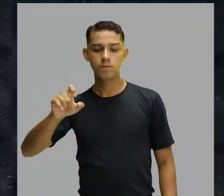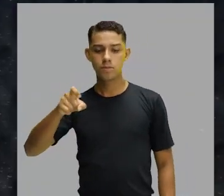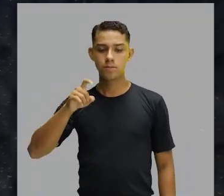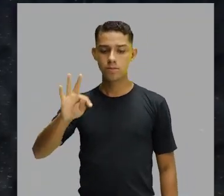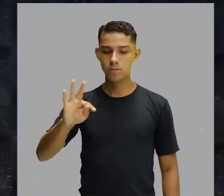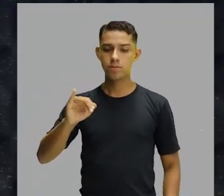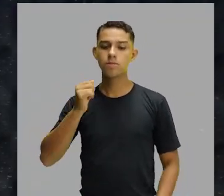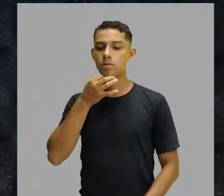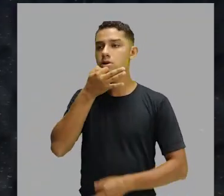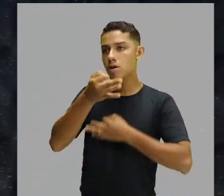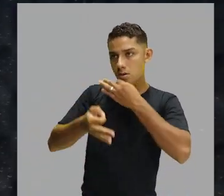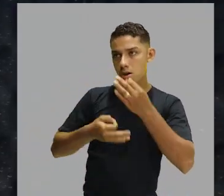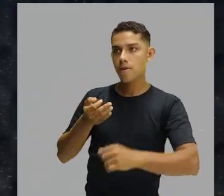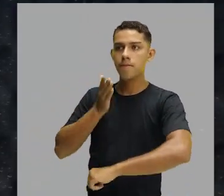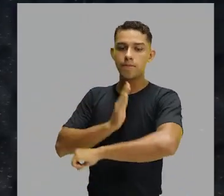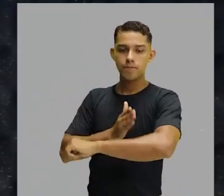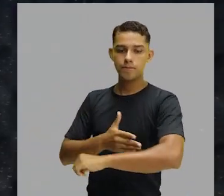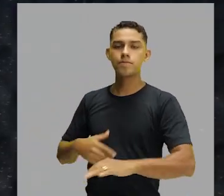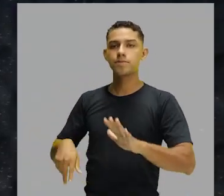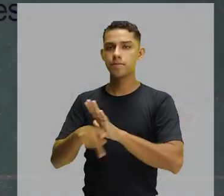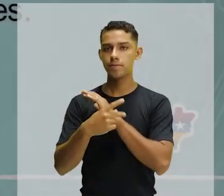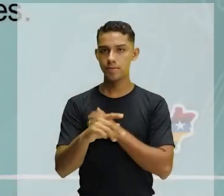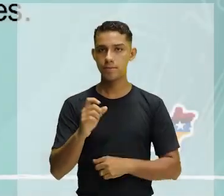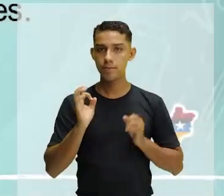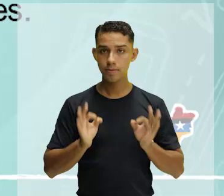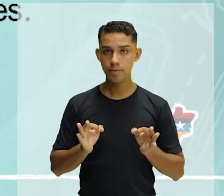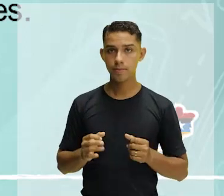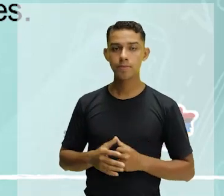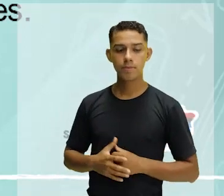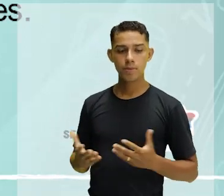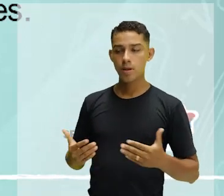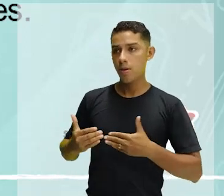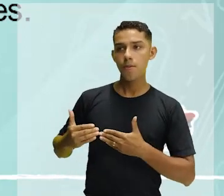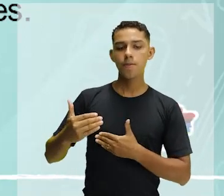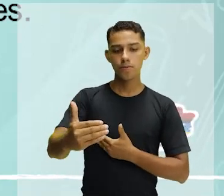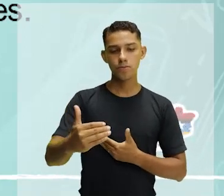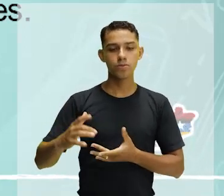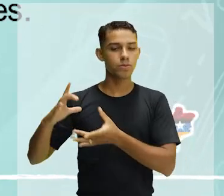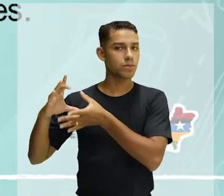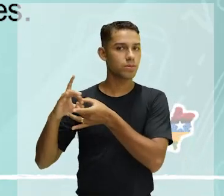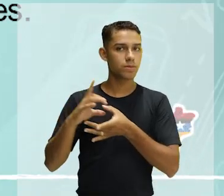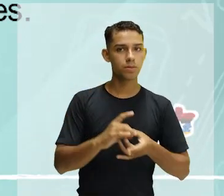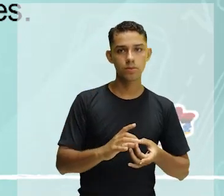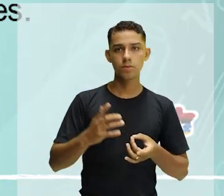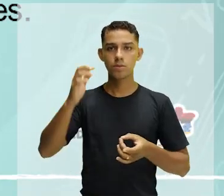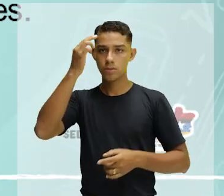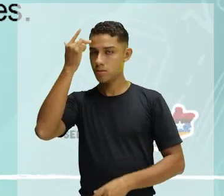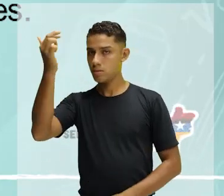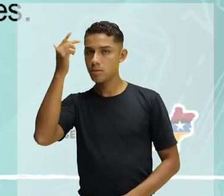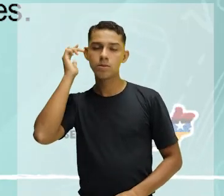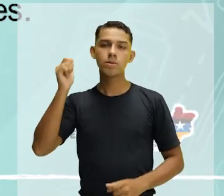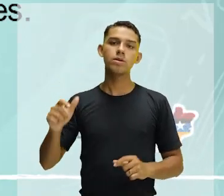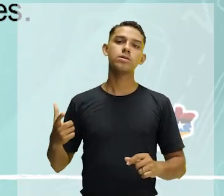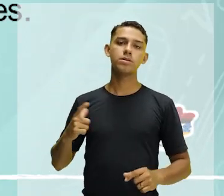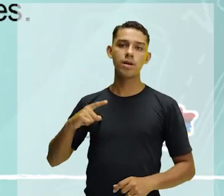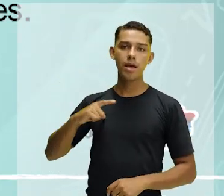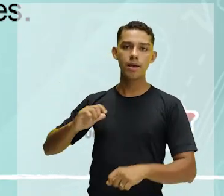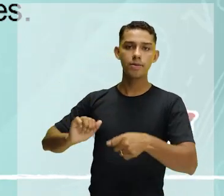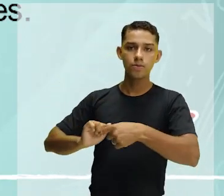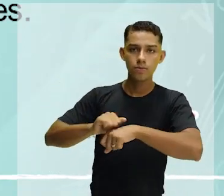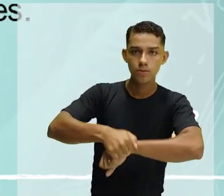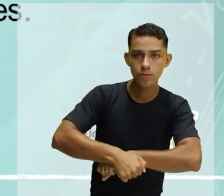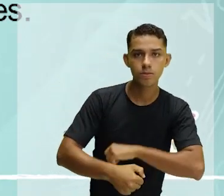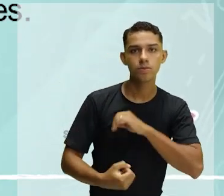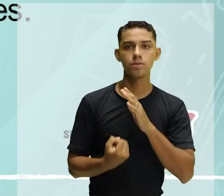argumento de autoridade medieval, certo? E a partir daí, a gente vai ter a criação de universidades, a gente vai